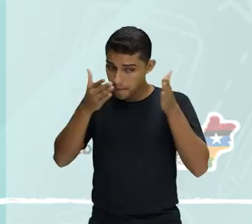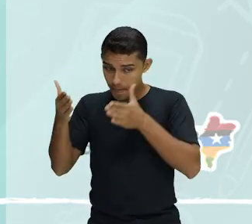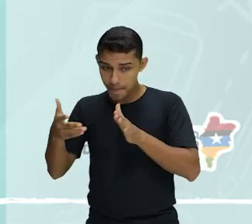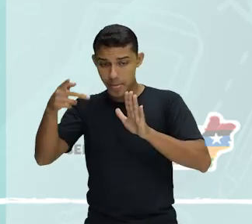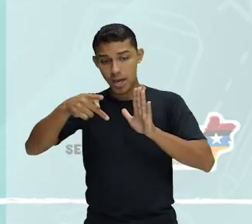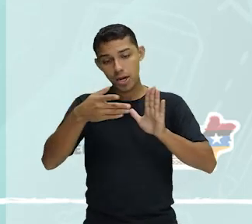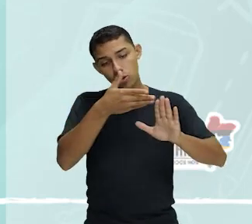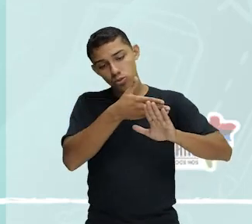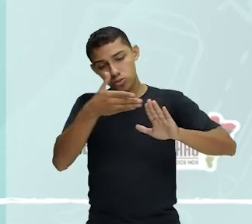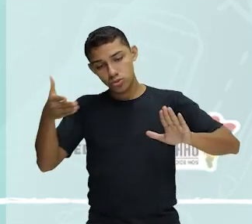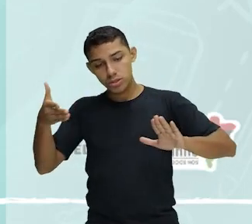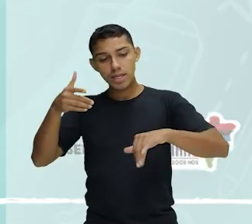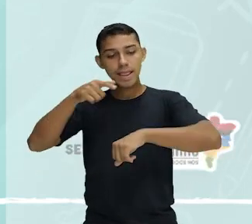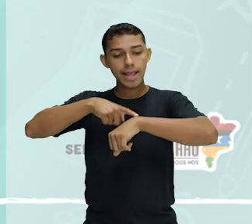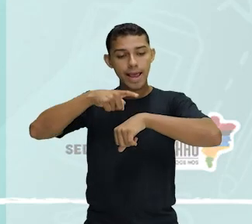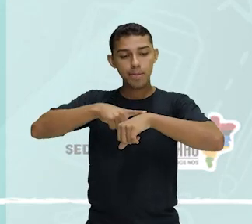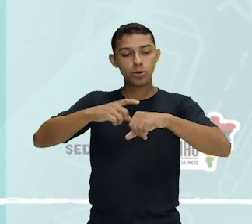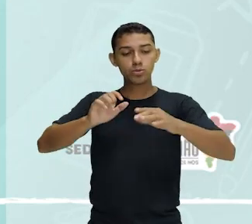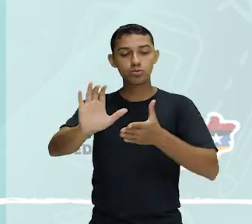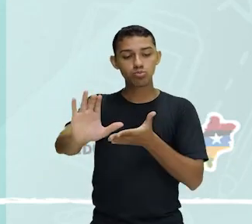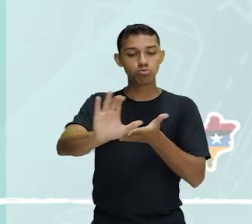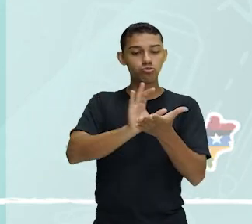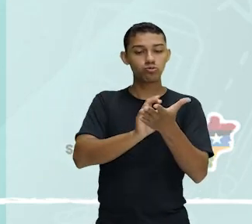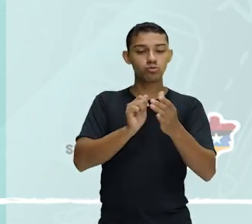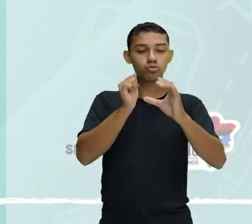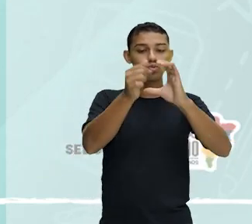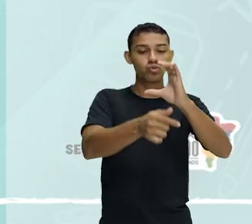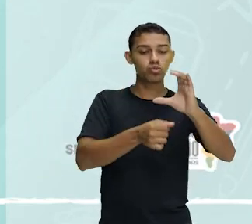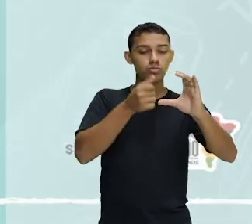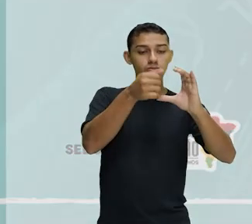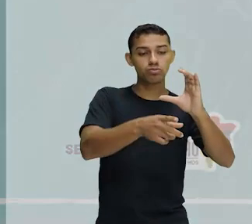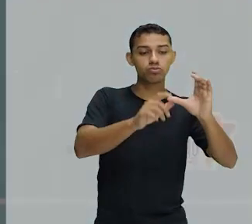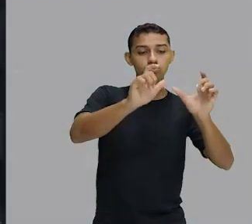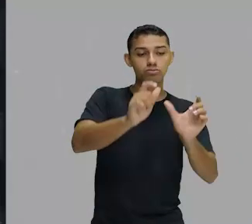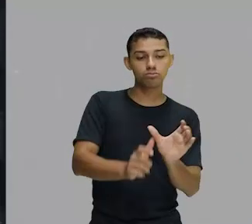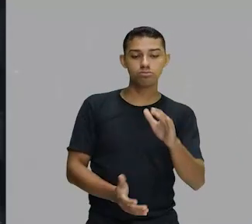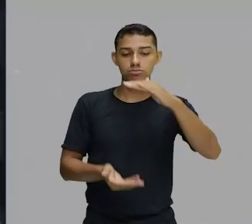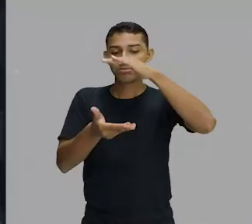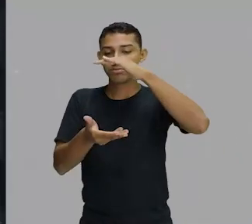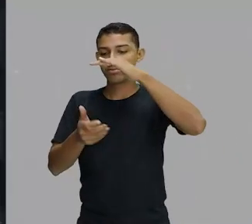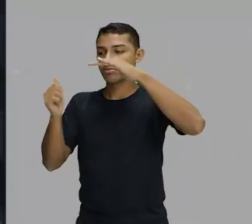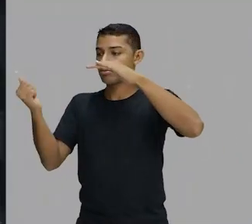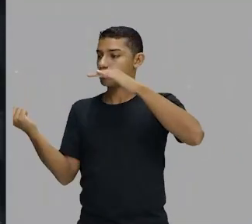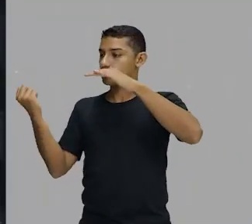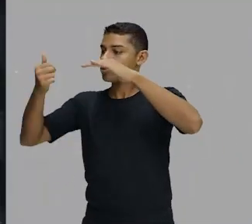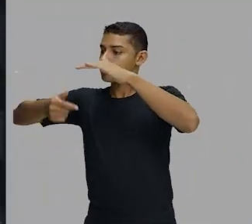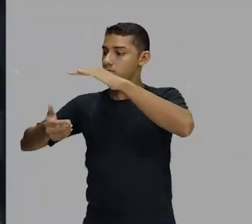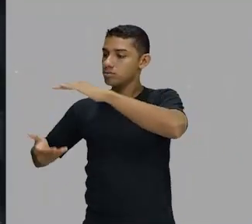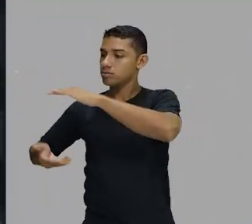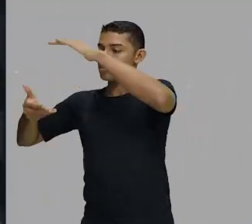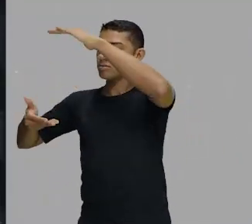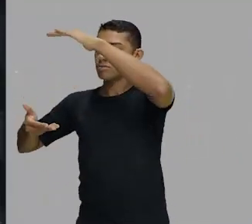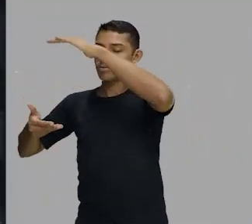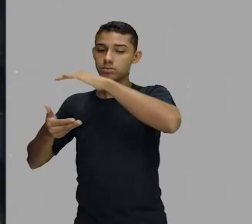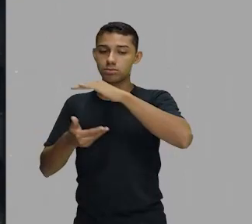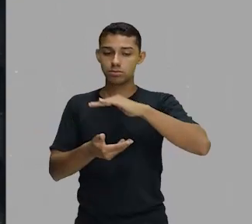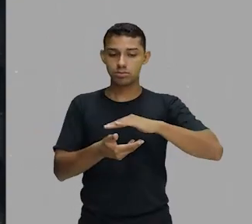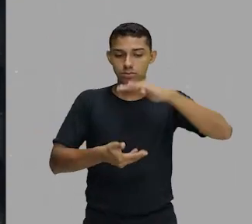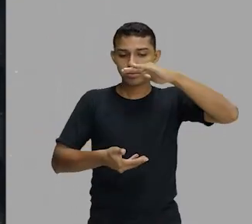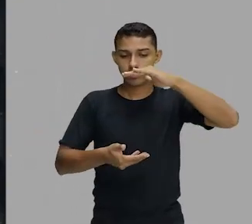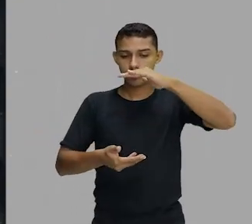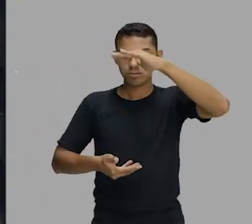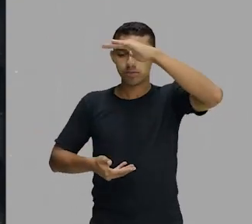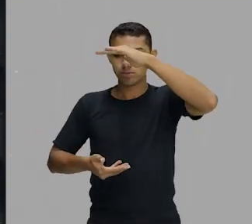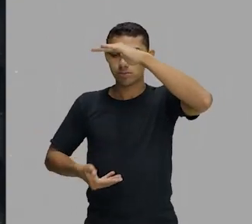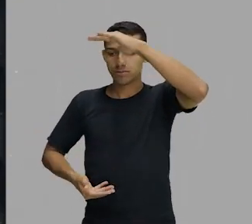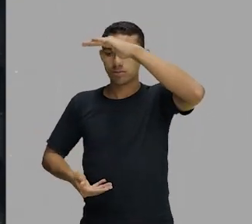certo tempo de investimento, são somados ao montante do período anterior. Então, nós chamamos de juros sobre